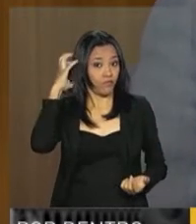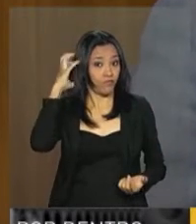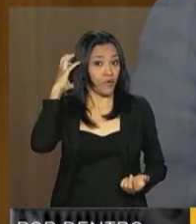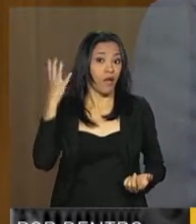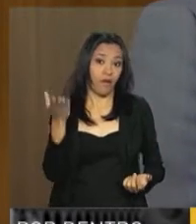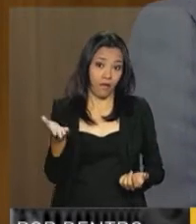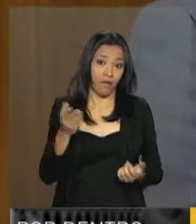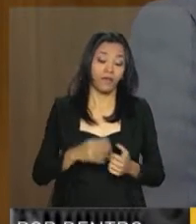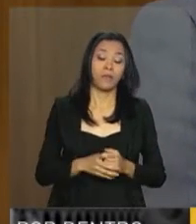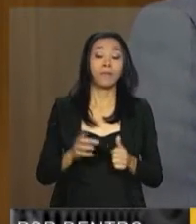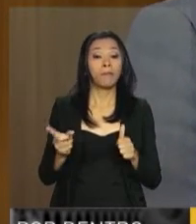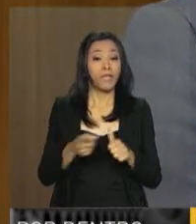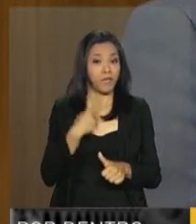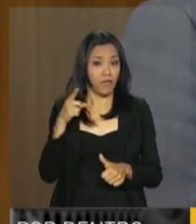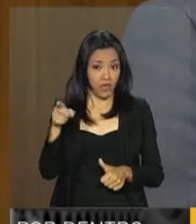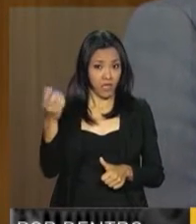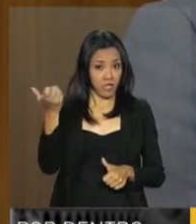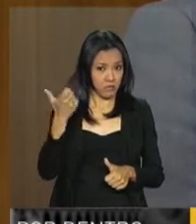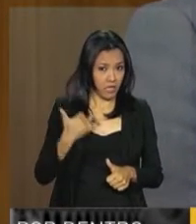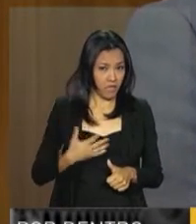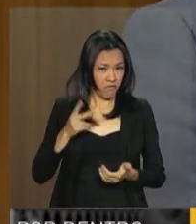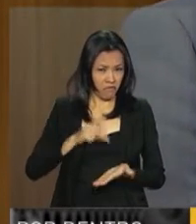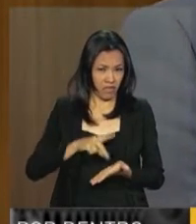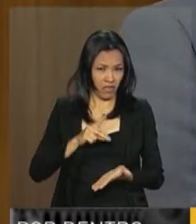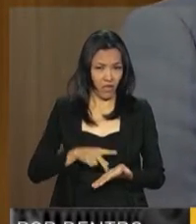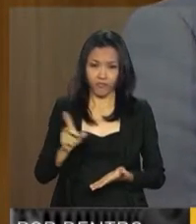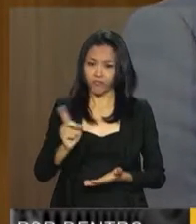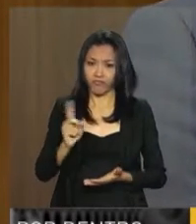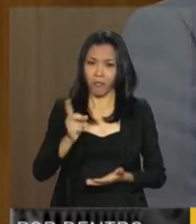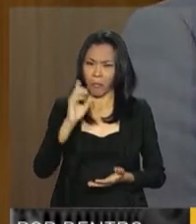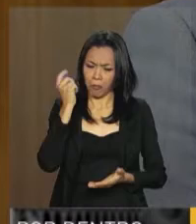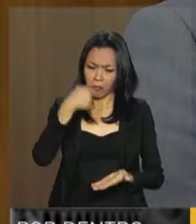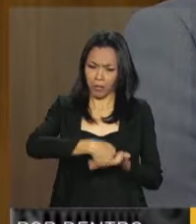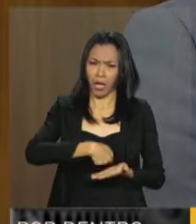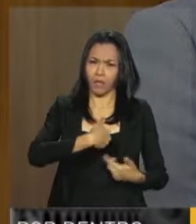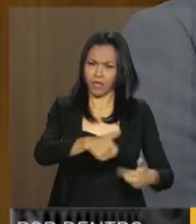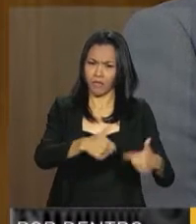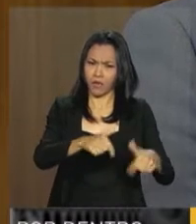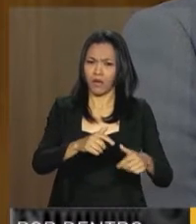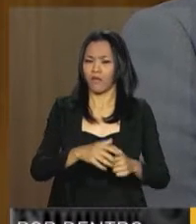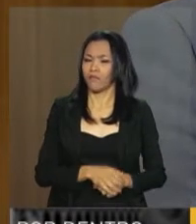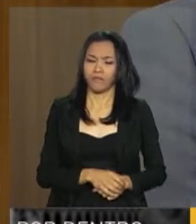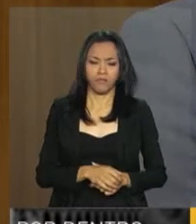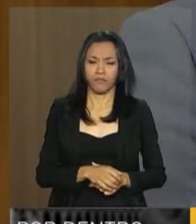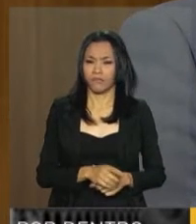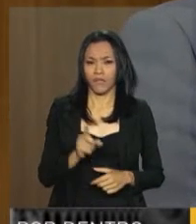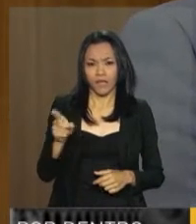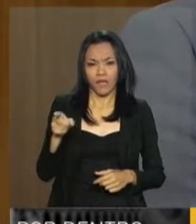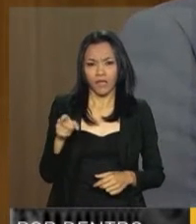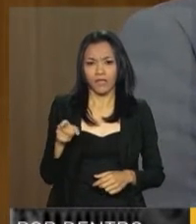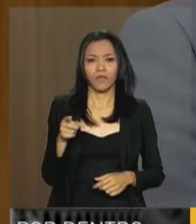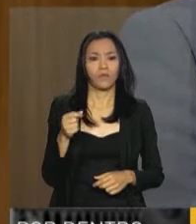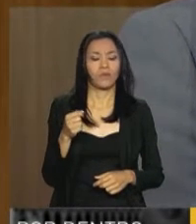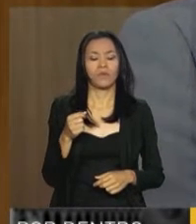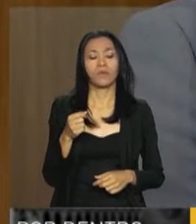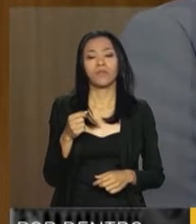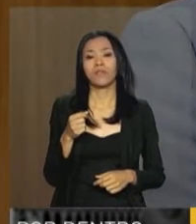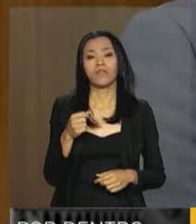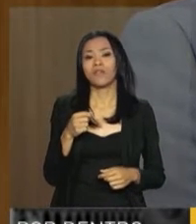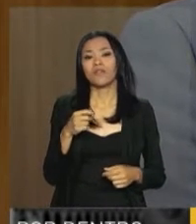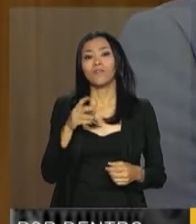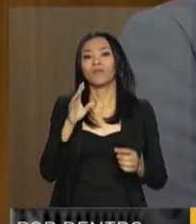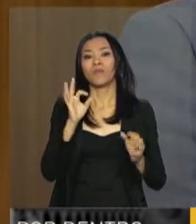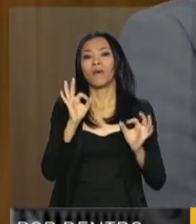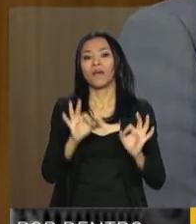primeiro não é verdade trabalhador vai ter que pagar para trabalhar essa afirmação ela ela não tem procedência